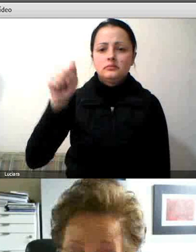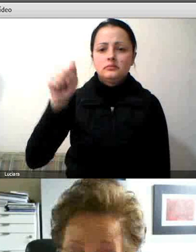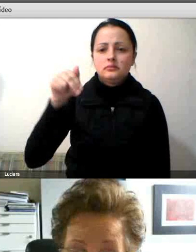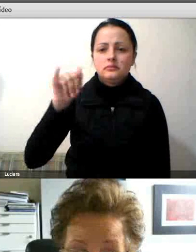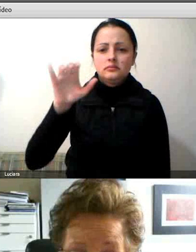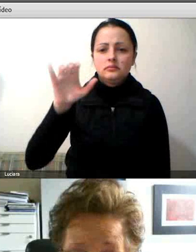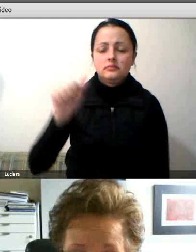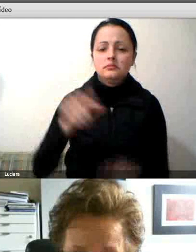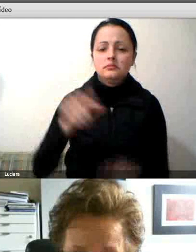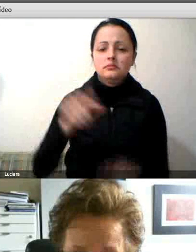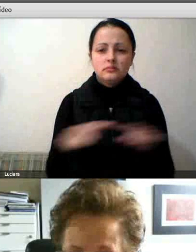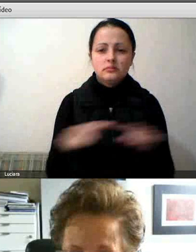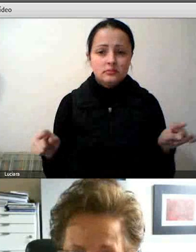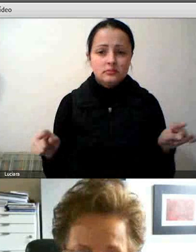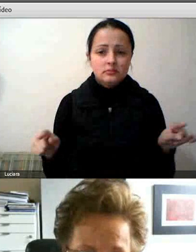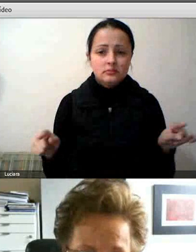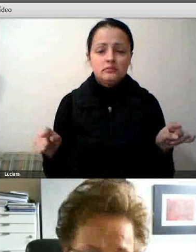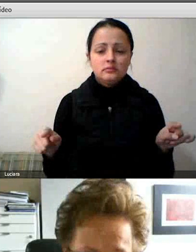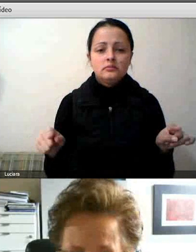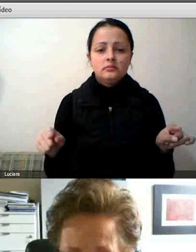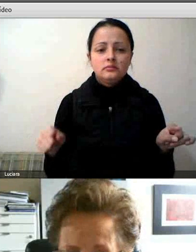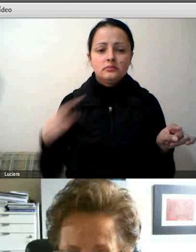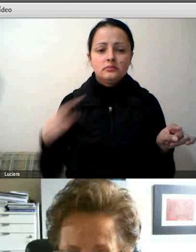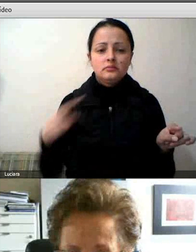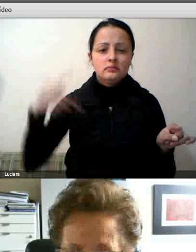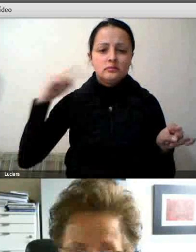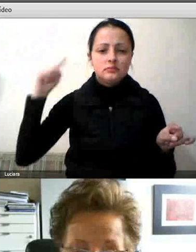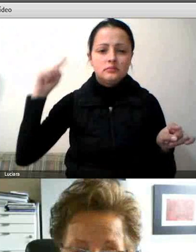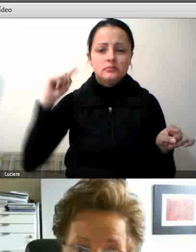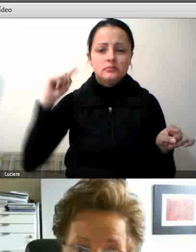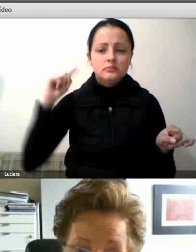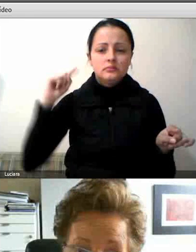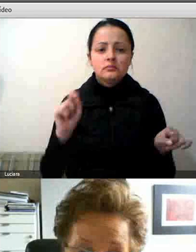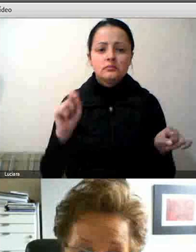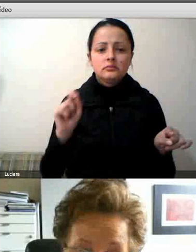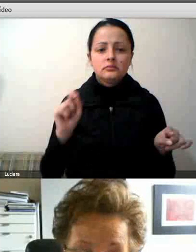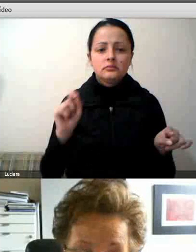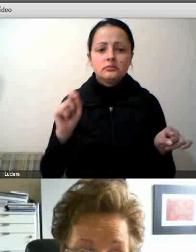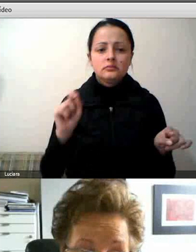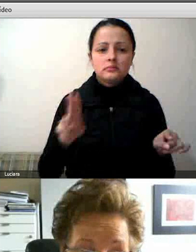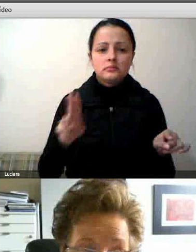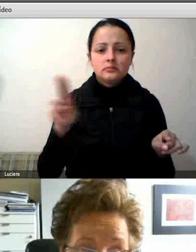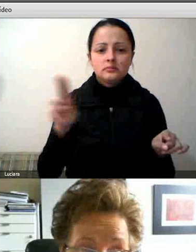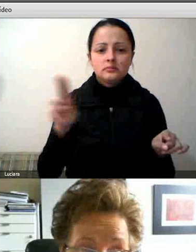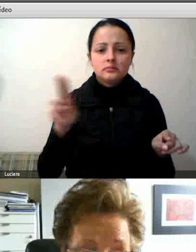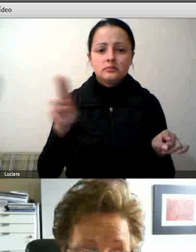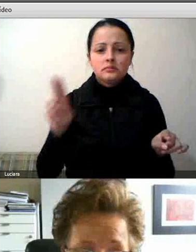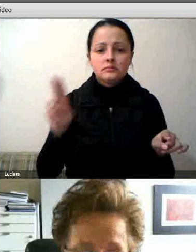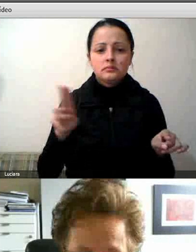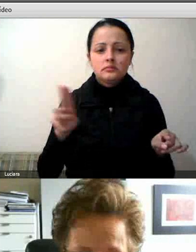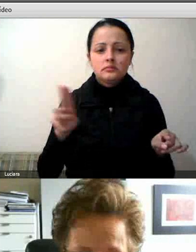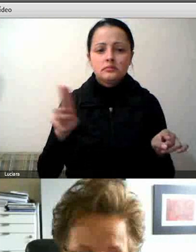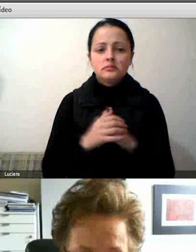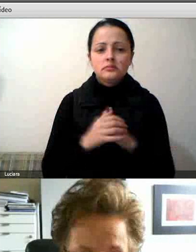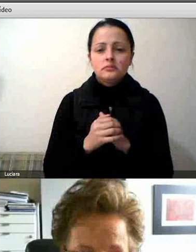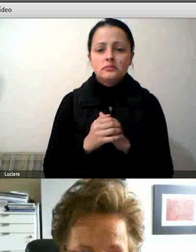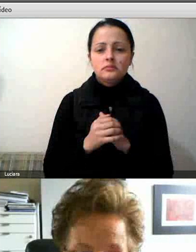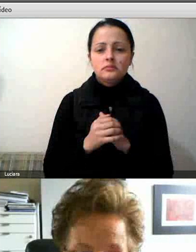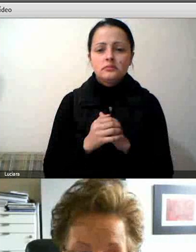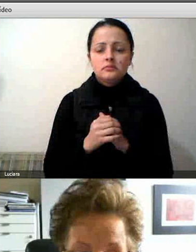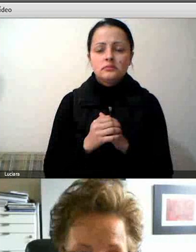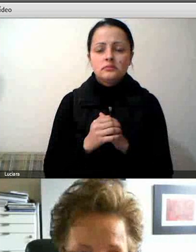os poderes mecânicos de aproximar, de reter, de aumentar, diminuir. Mas a tecnologia